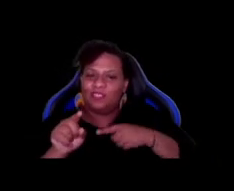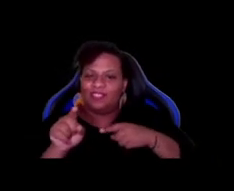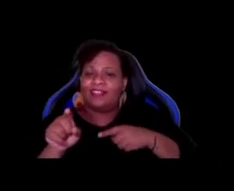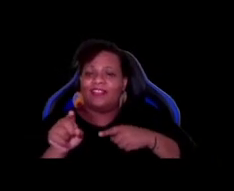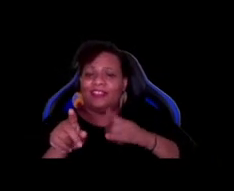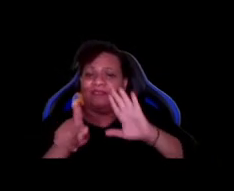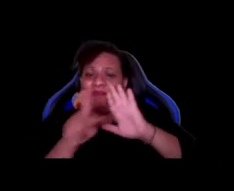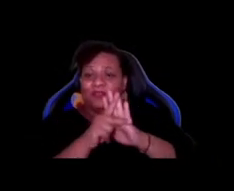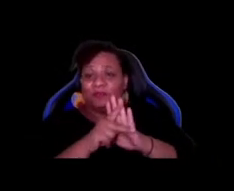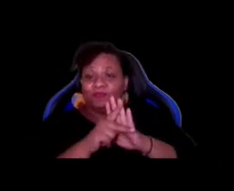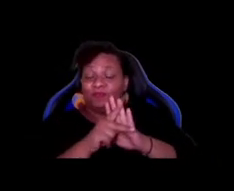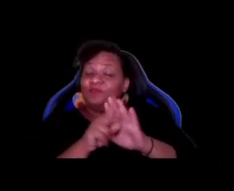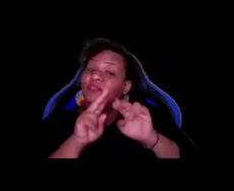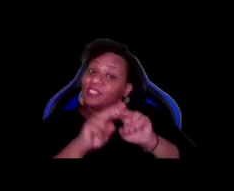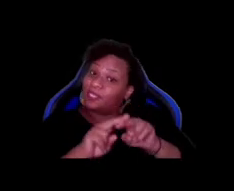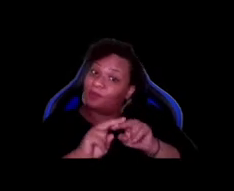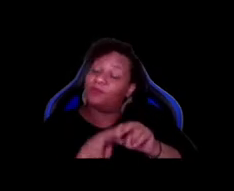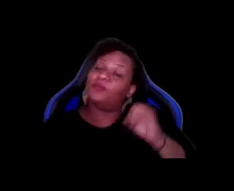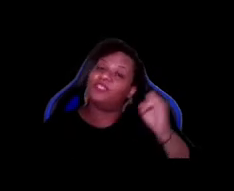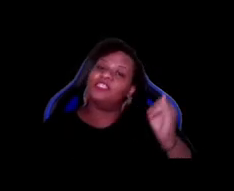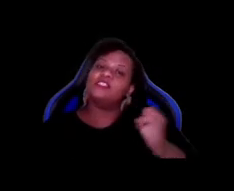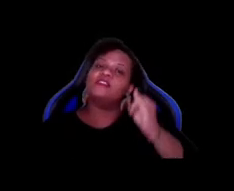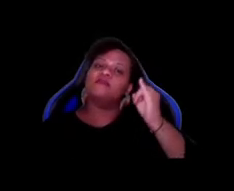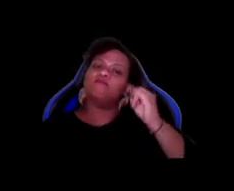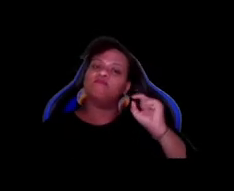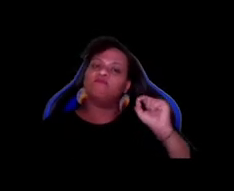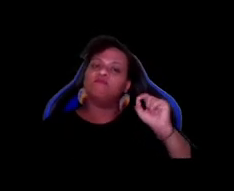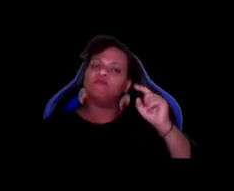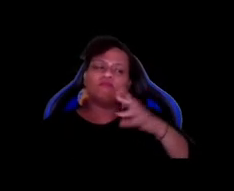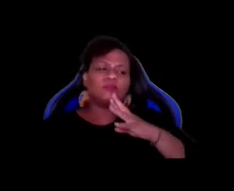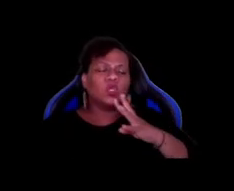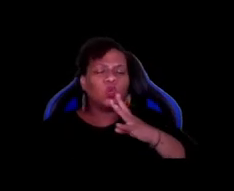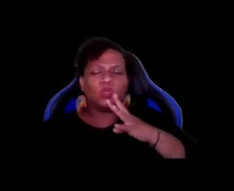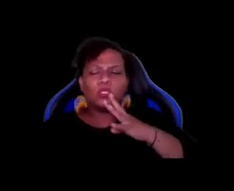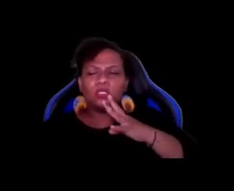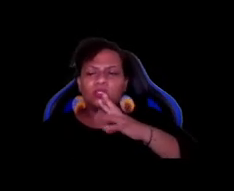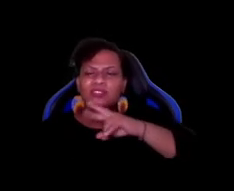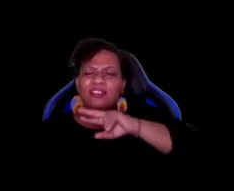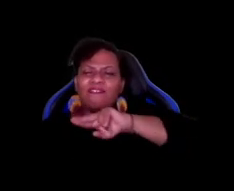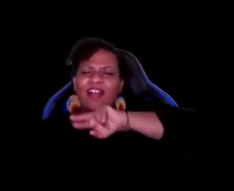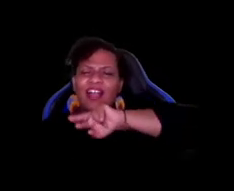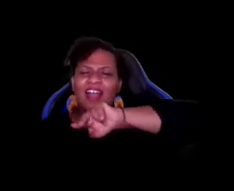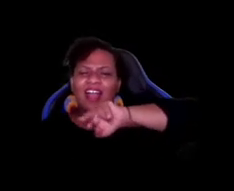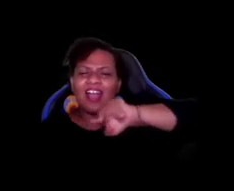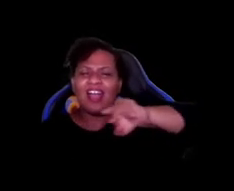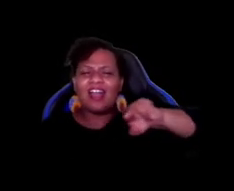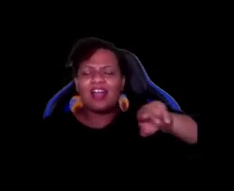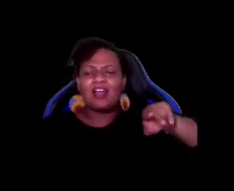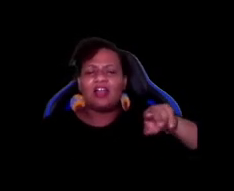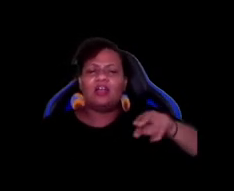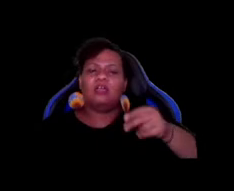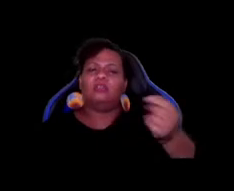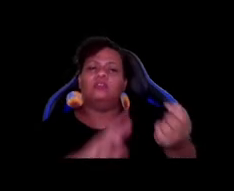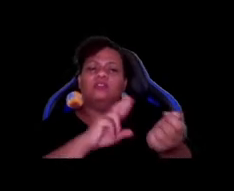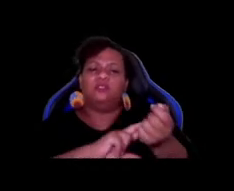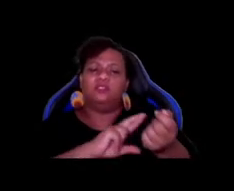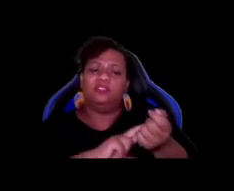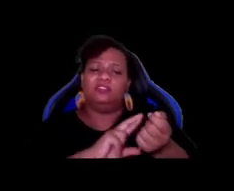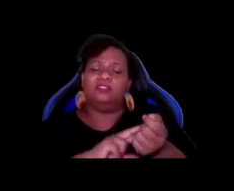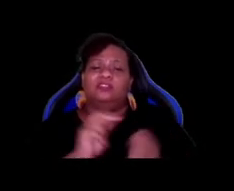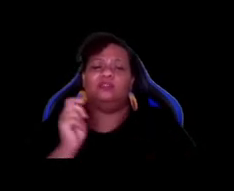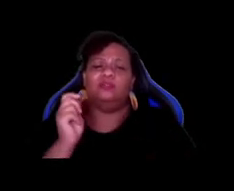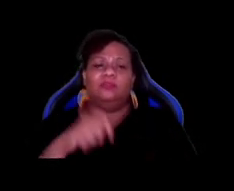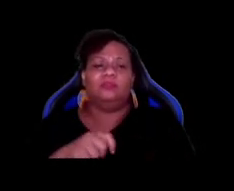é importante, né, que a gente conheça outras rítmicas também, né, do universo